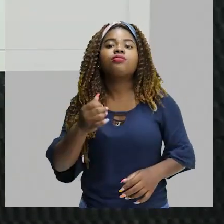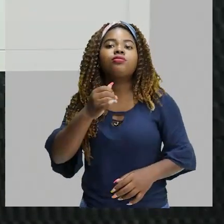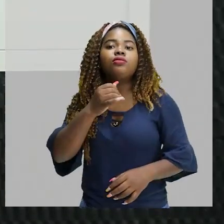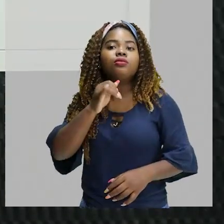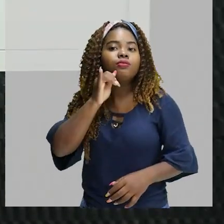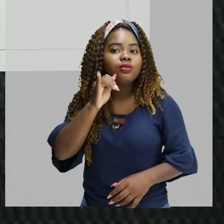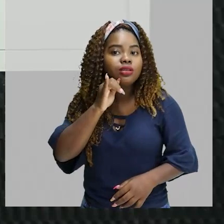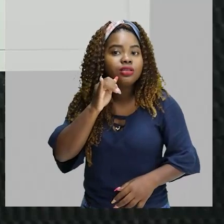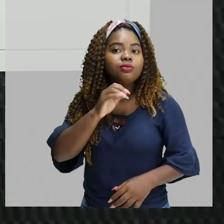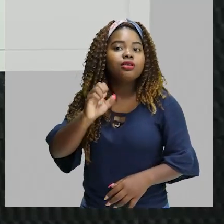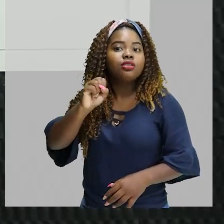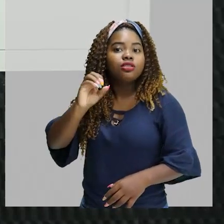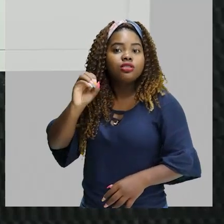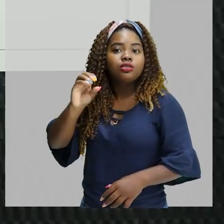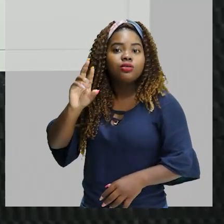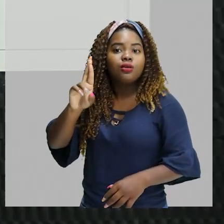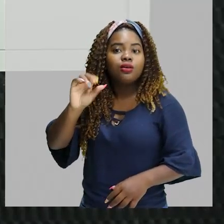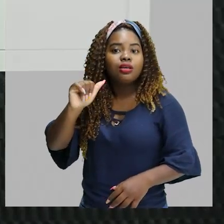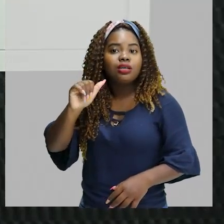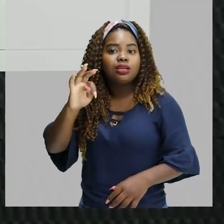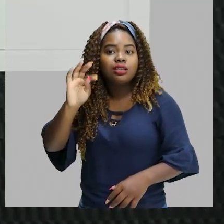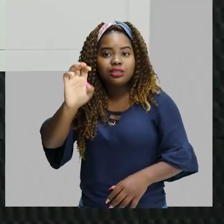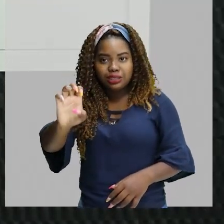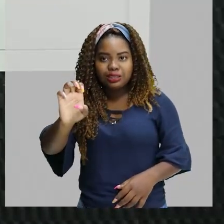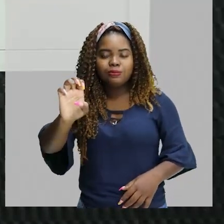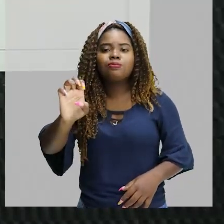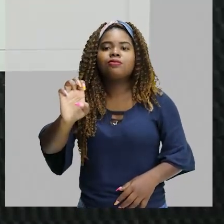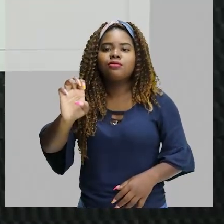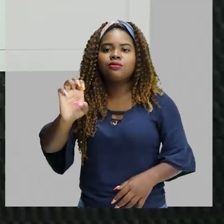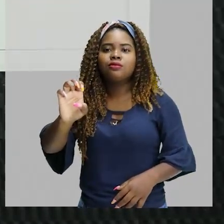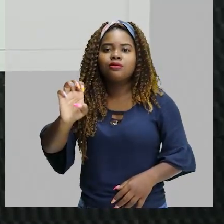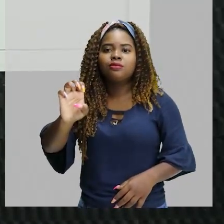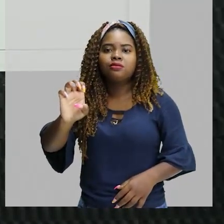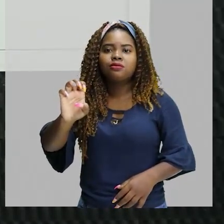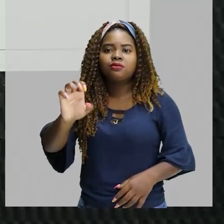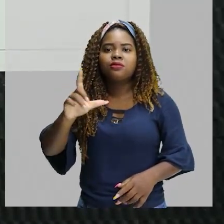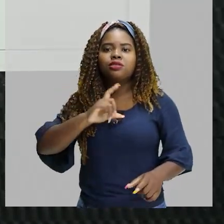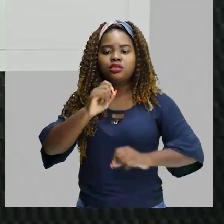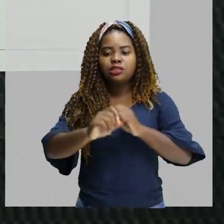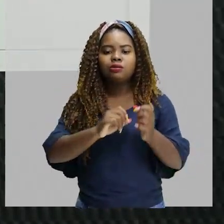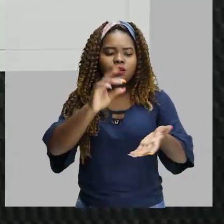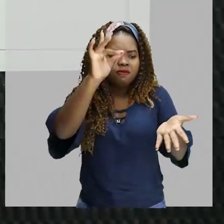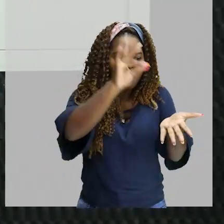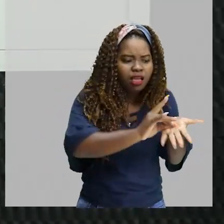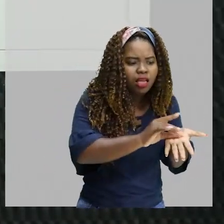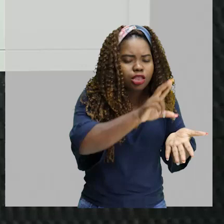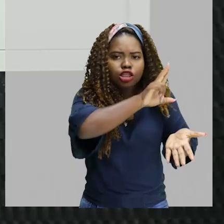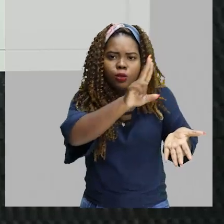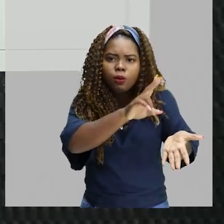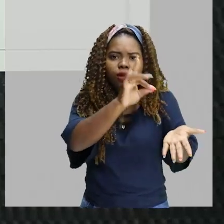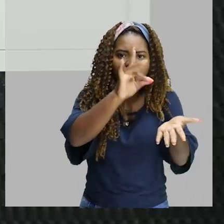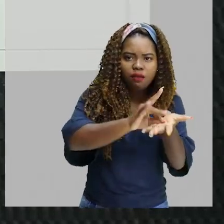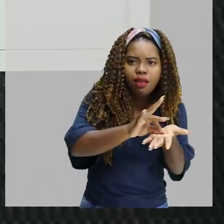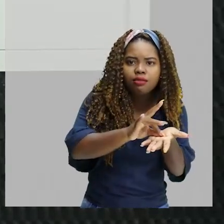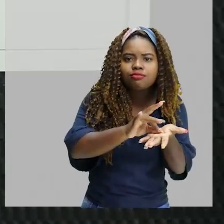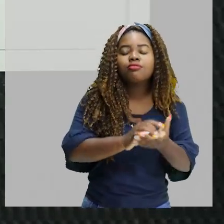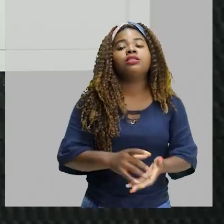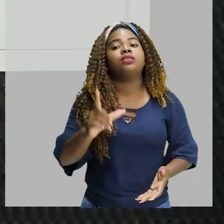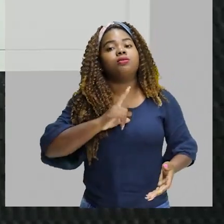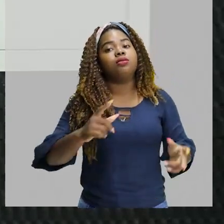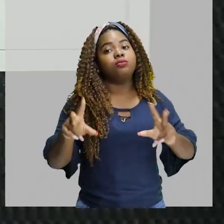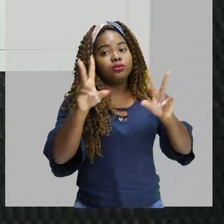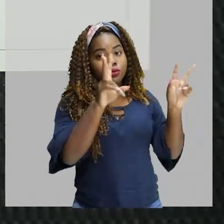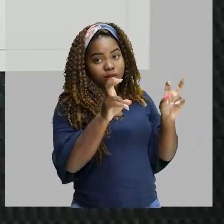né? A lendária morte de Sócrates em nome da verdade, tá? Então, nós vamos logo pegar o nosso tema